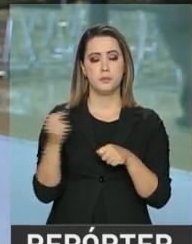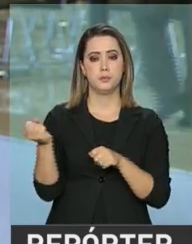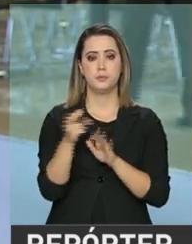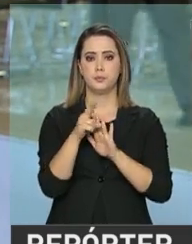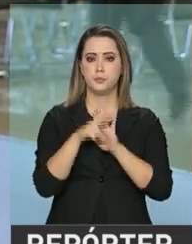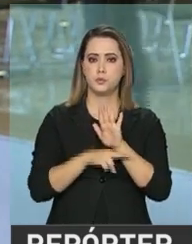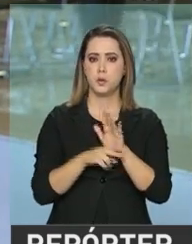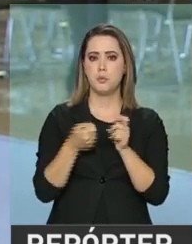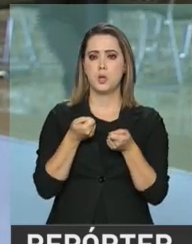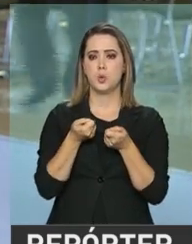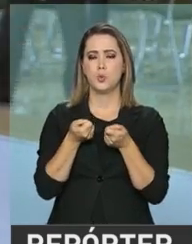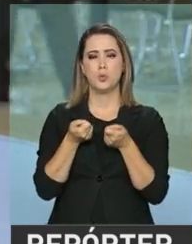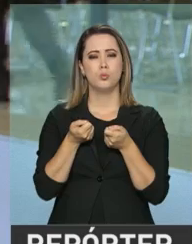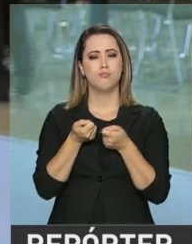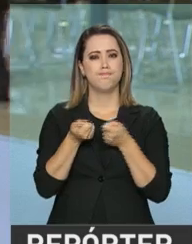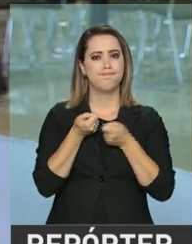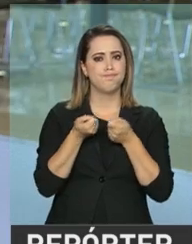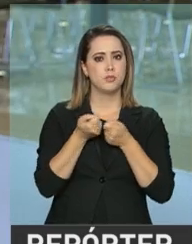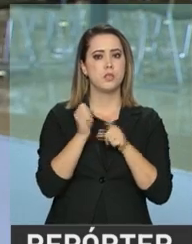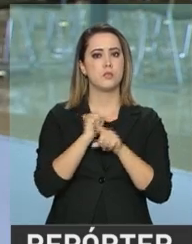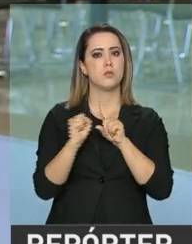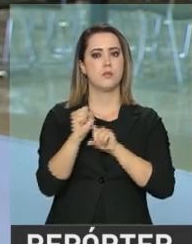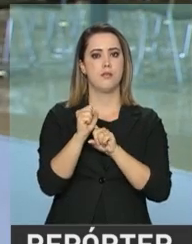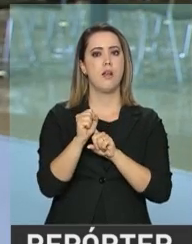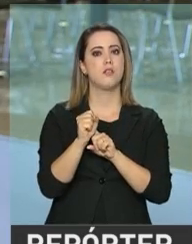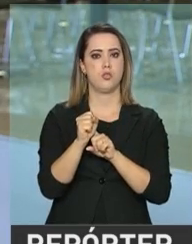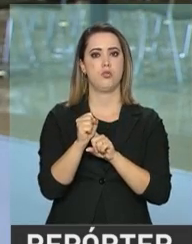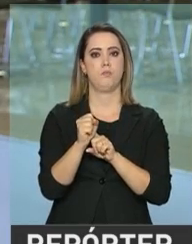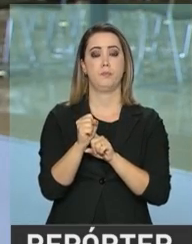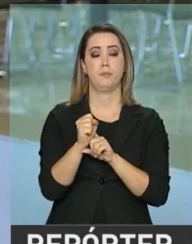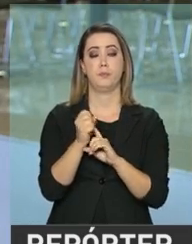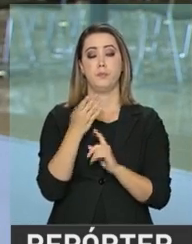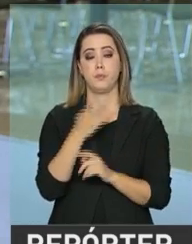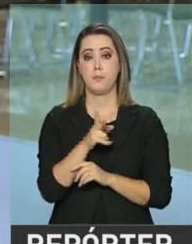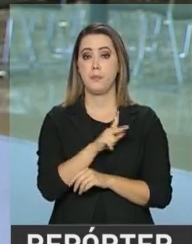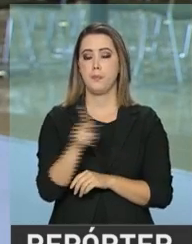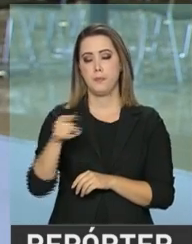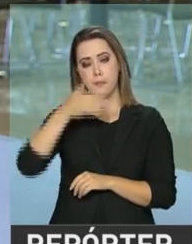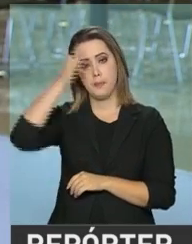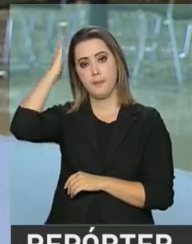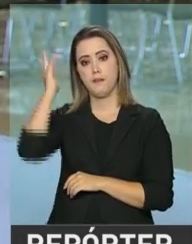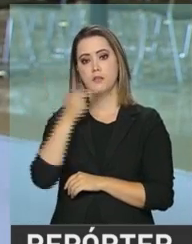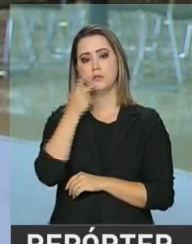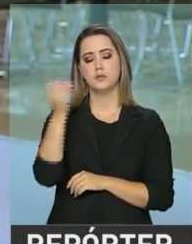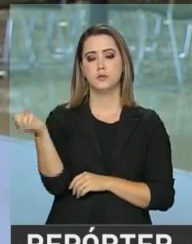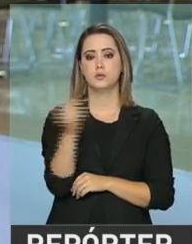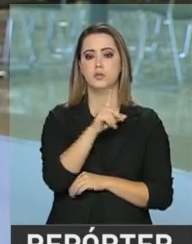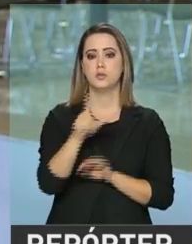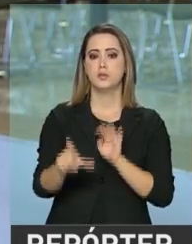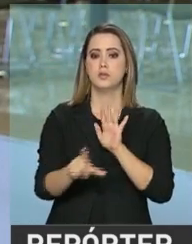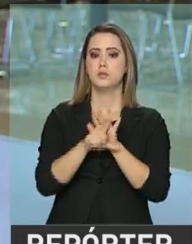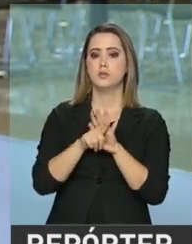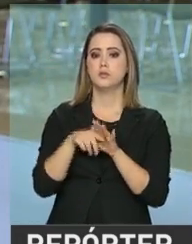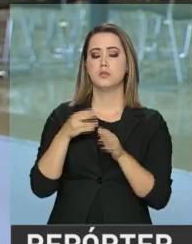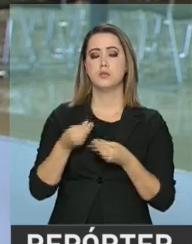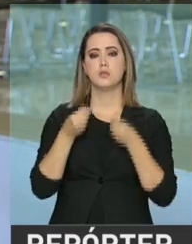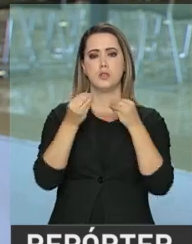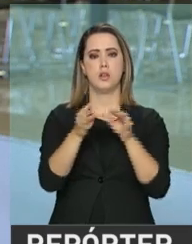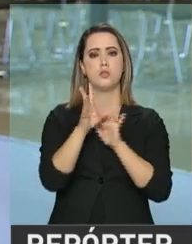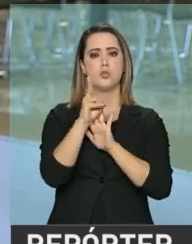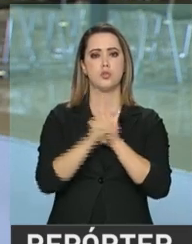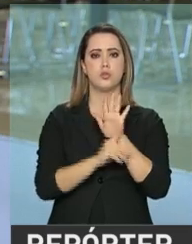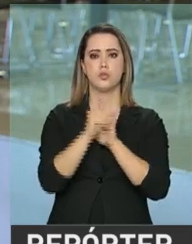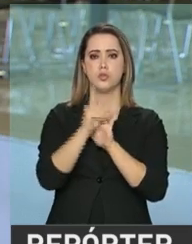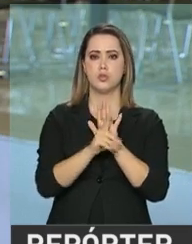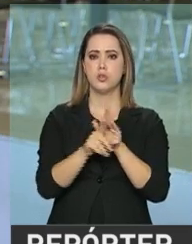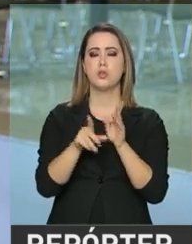não engessar a sociedade. Bom, em sua fala, o presidente Michel Temer reafirmou que a nova legislação trabalhista garante direitos